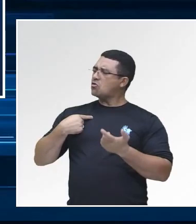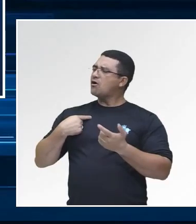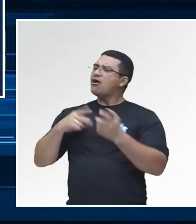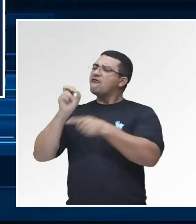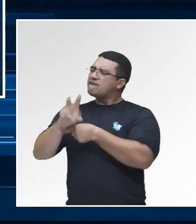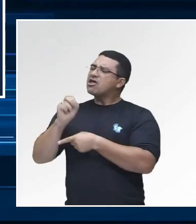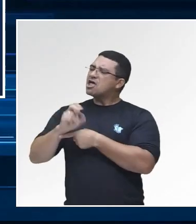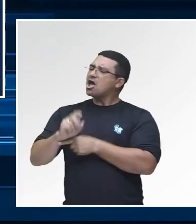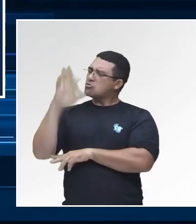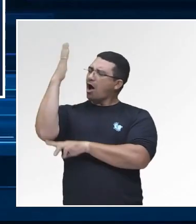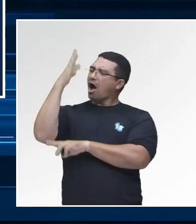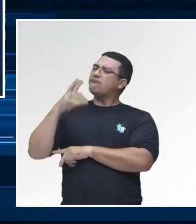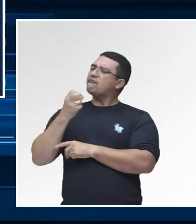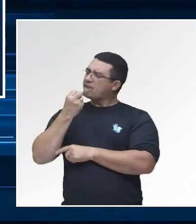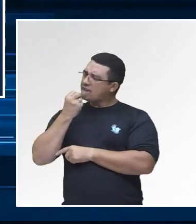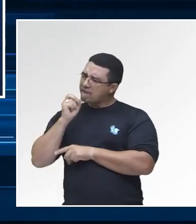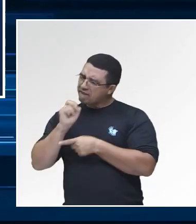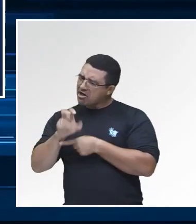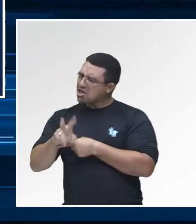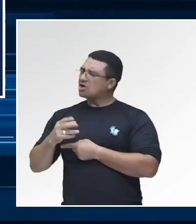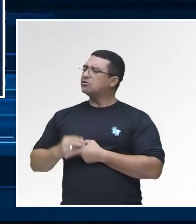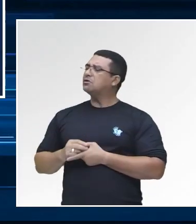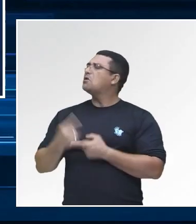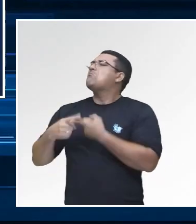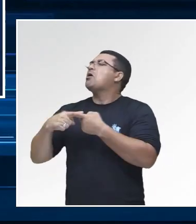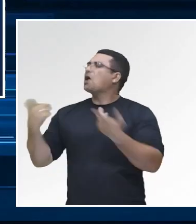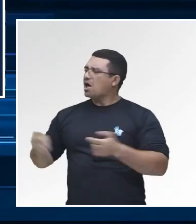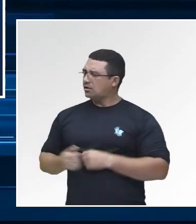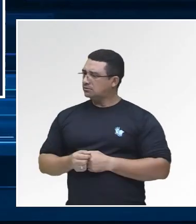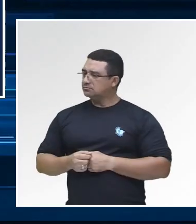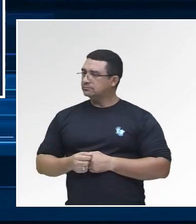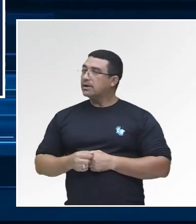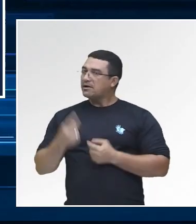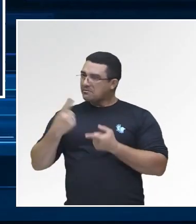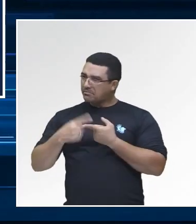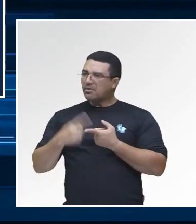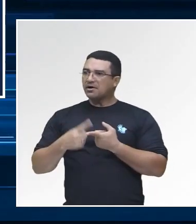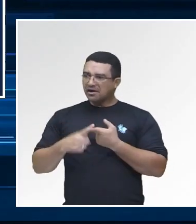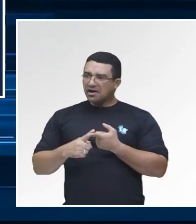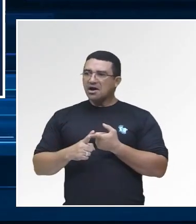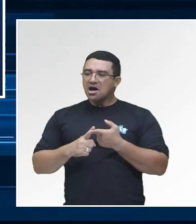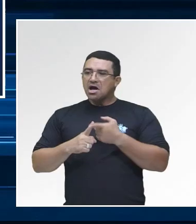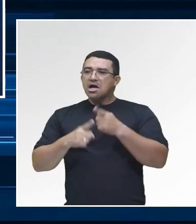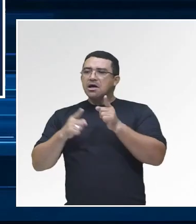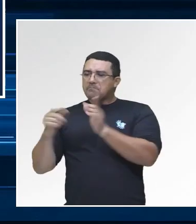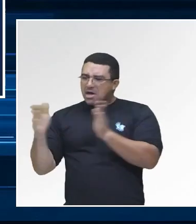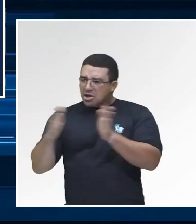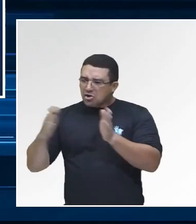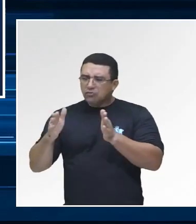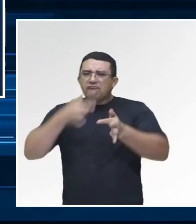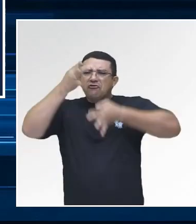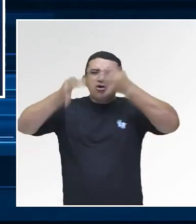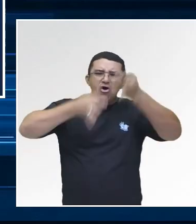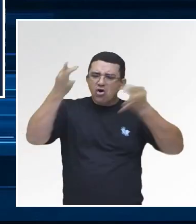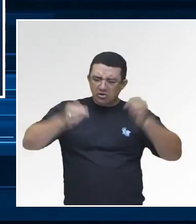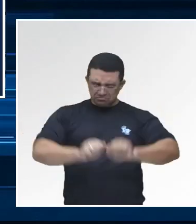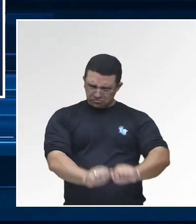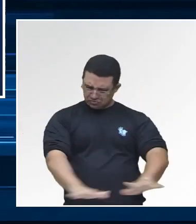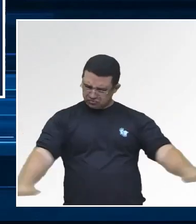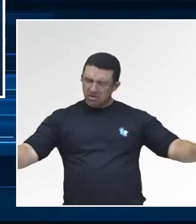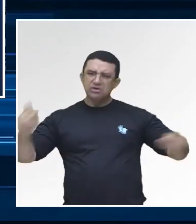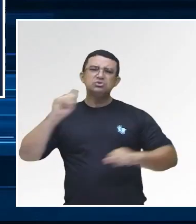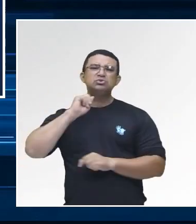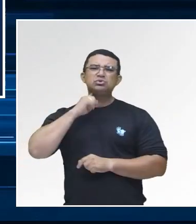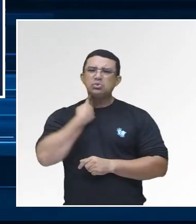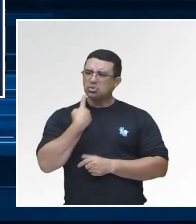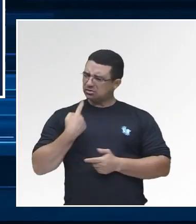maldita árvore. Por quê? Porque na época da flor, ela sujava minha calçada. Eu